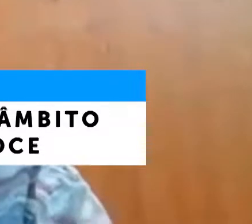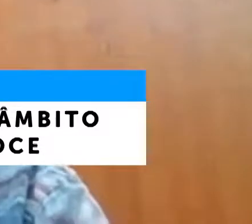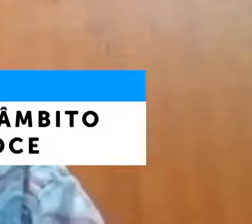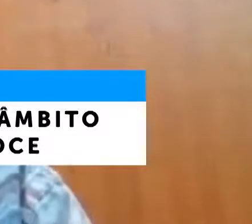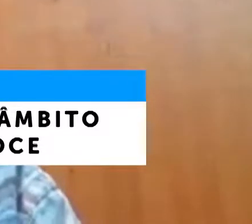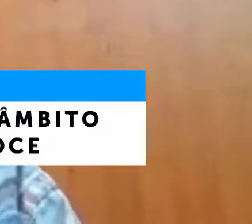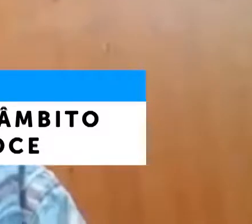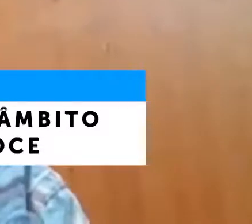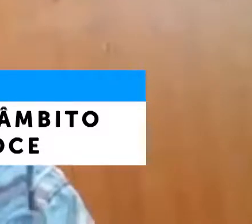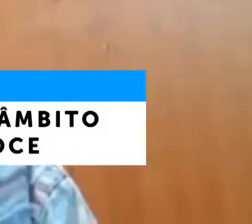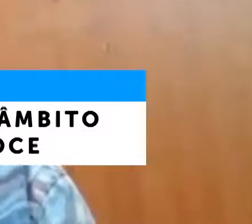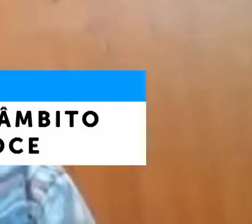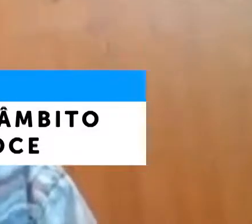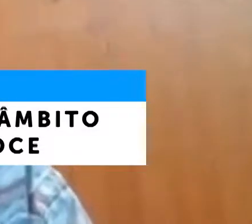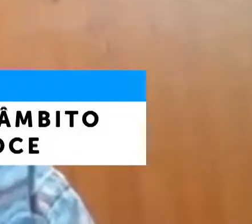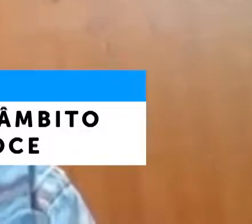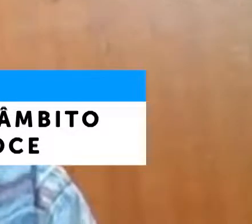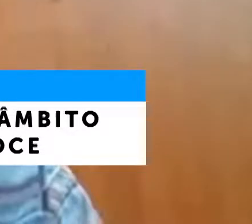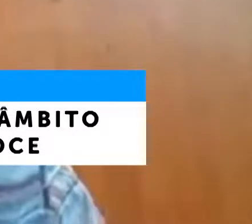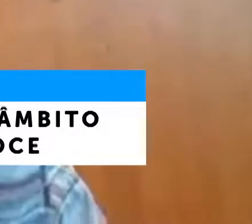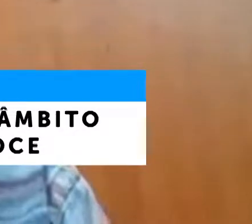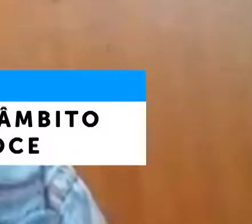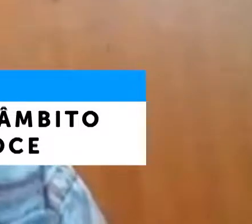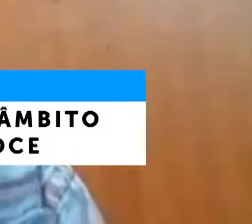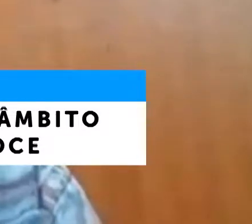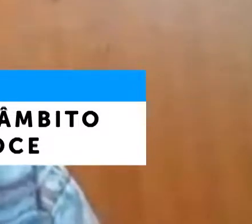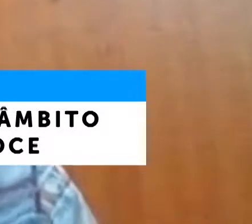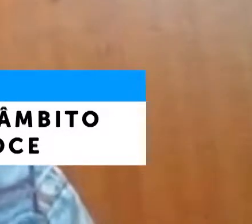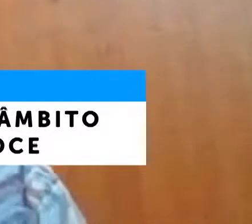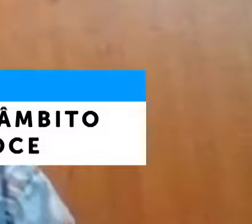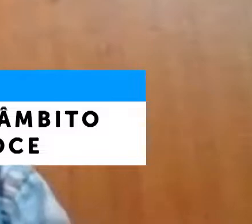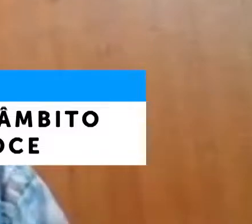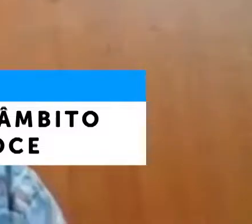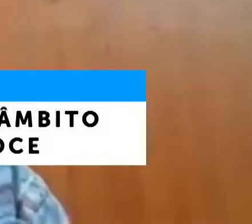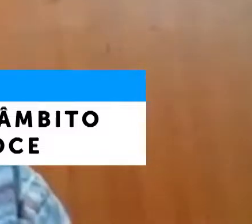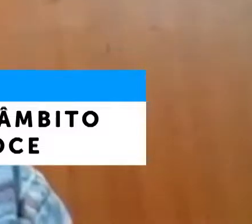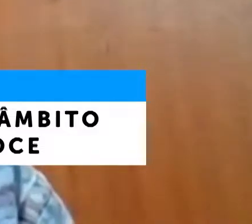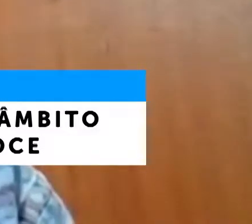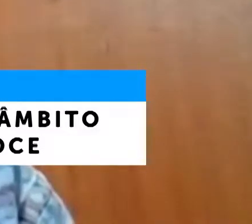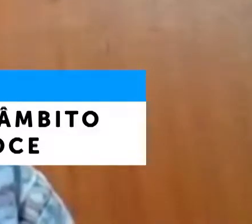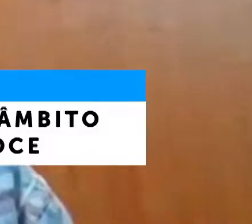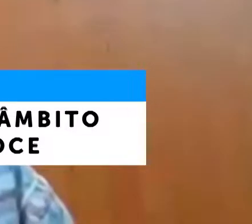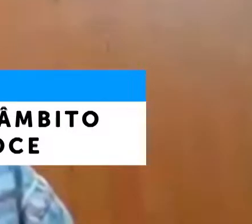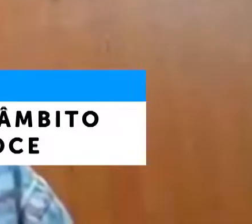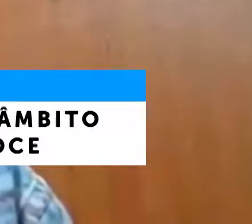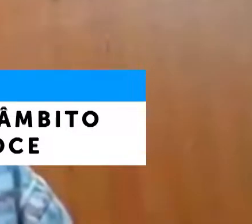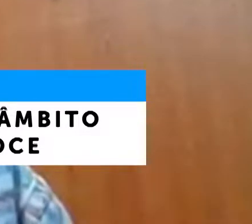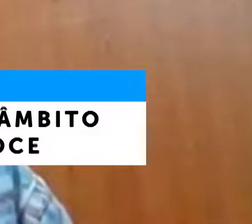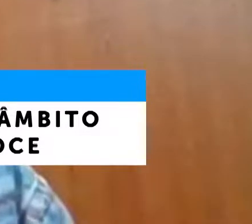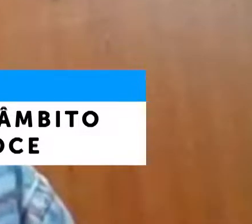existe o judiciário, para que se possa levar o caso em tela, para que possa ser